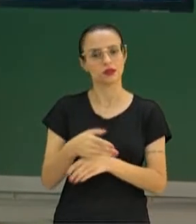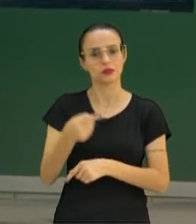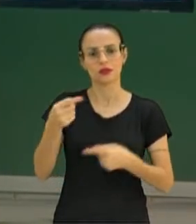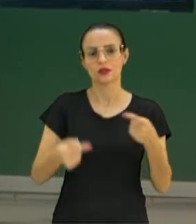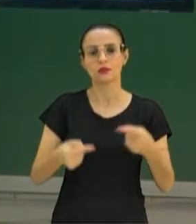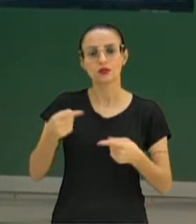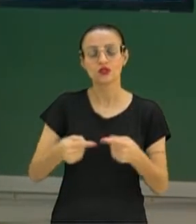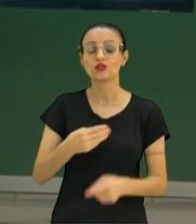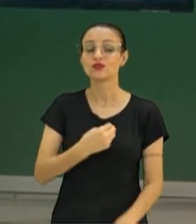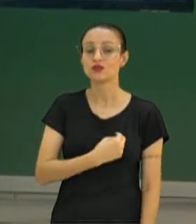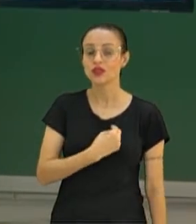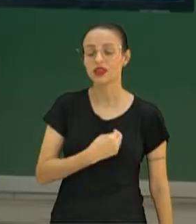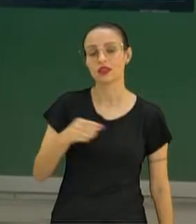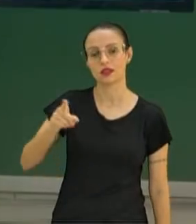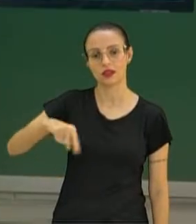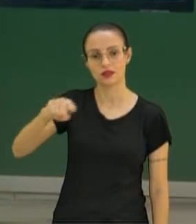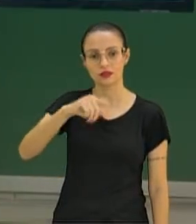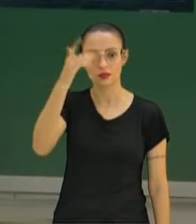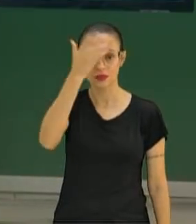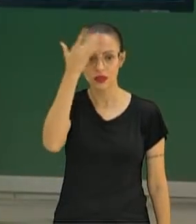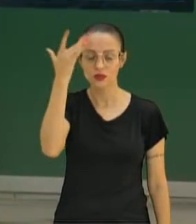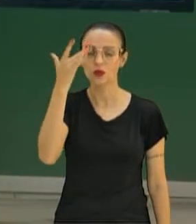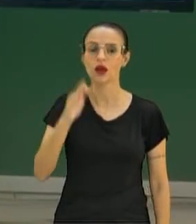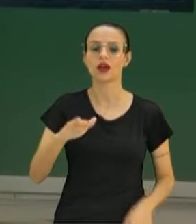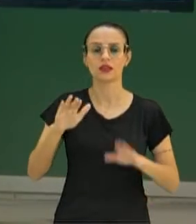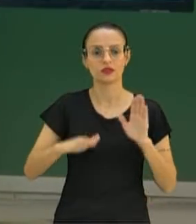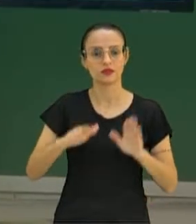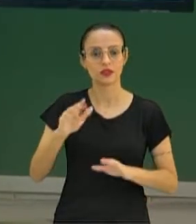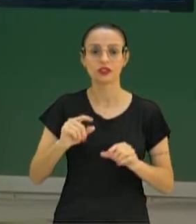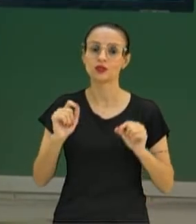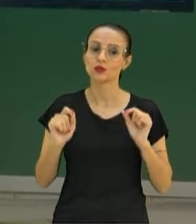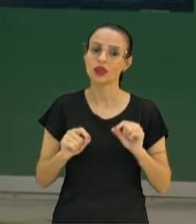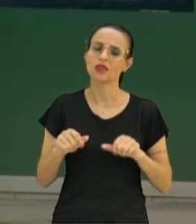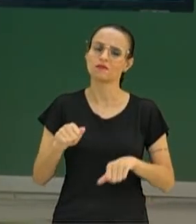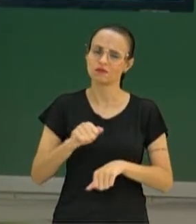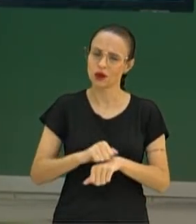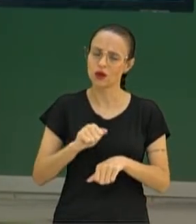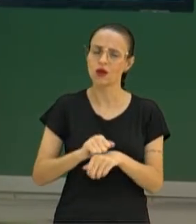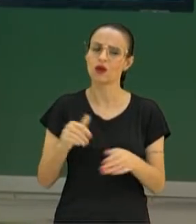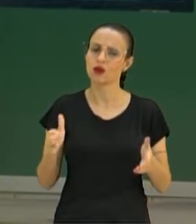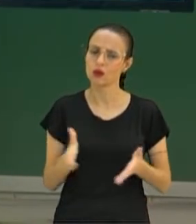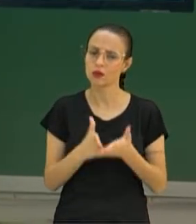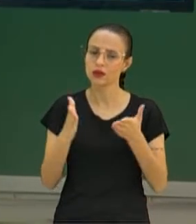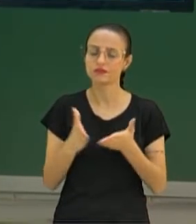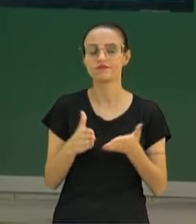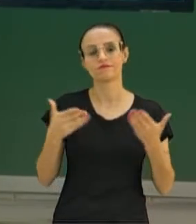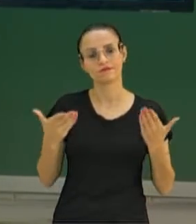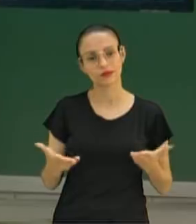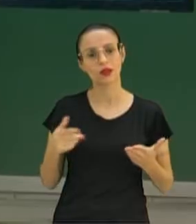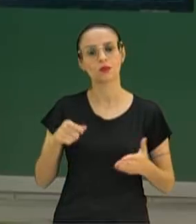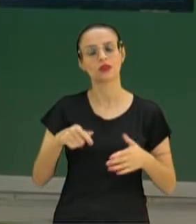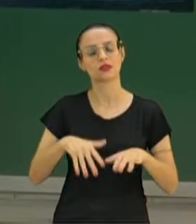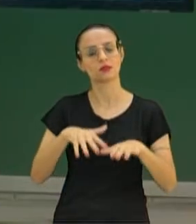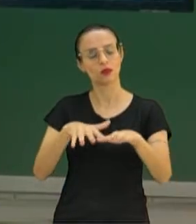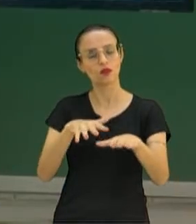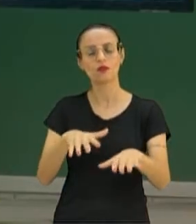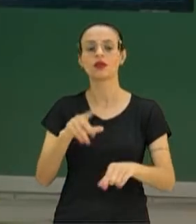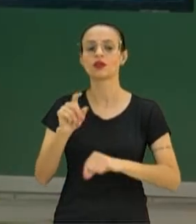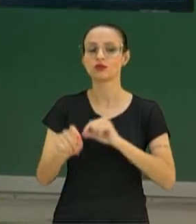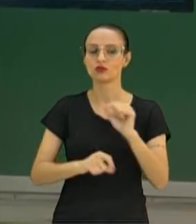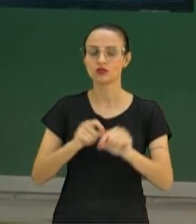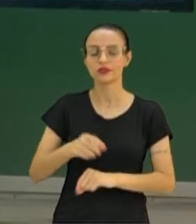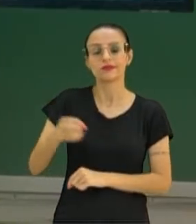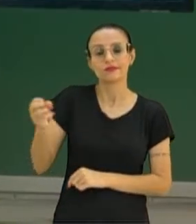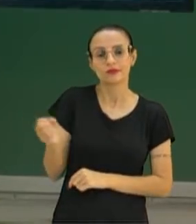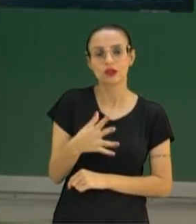A vida dessas pessoas, muitas vezes marcada pela miserabilidade, faz com que a gente tenha esses movimentos de contestação a essa nova